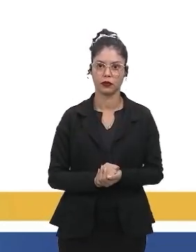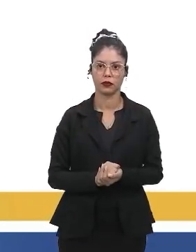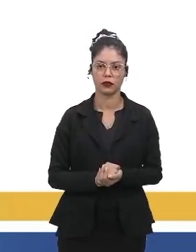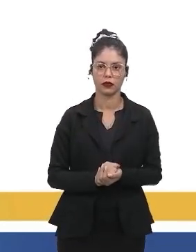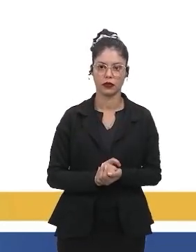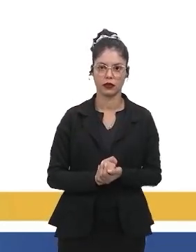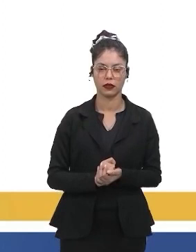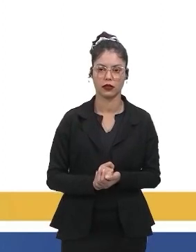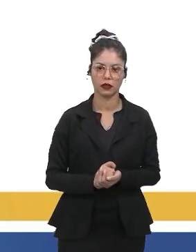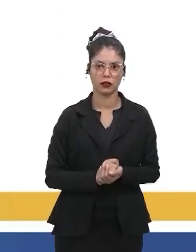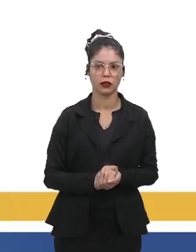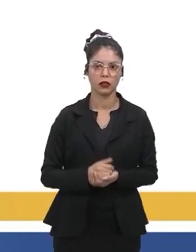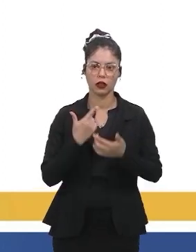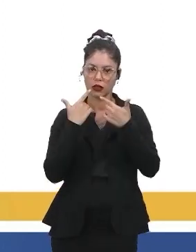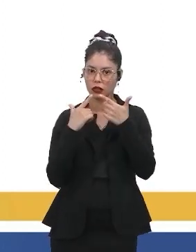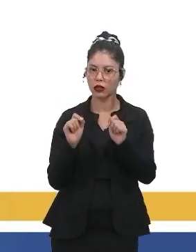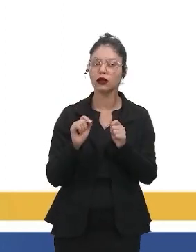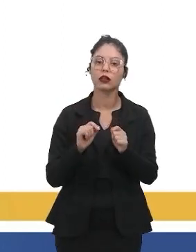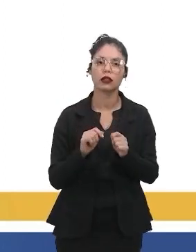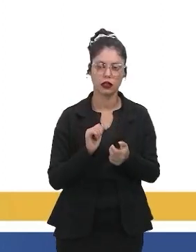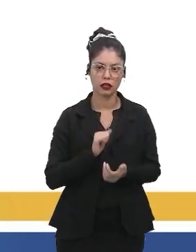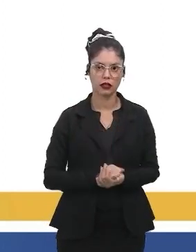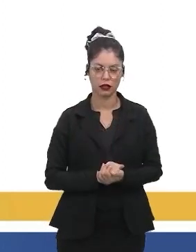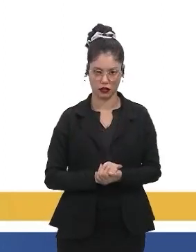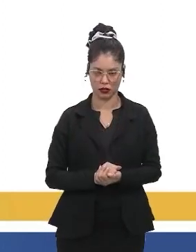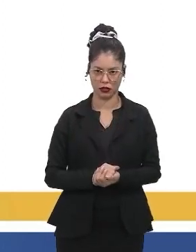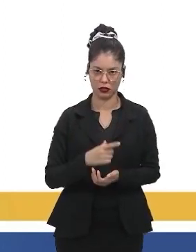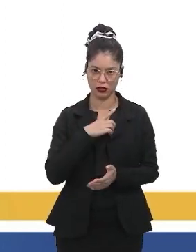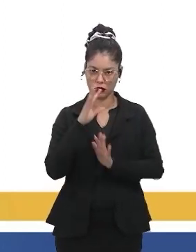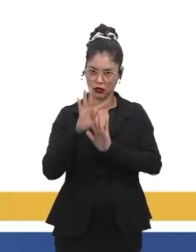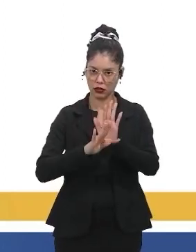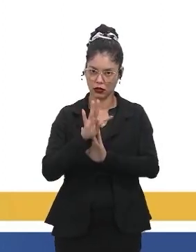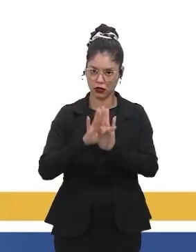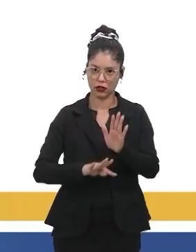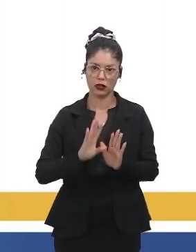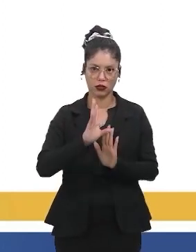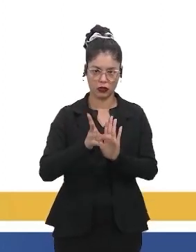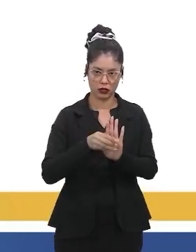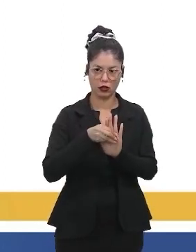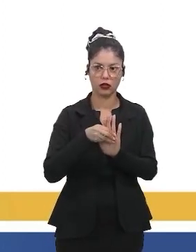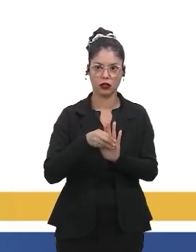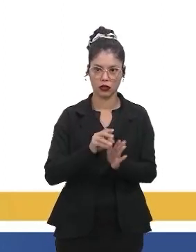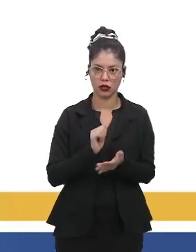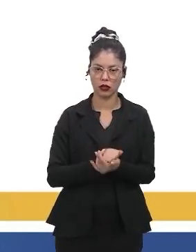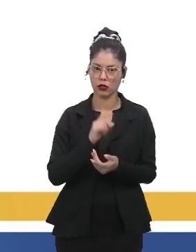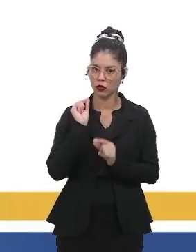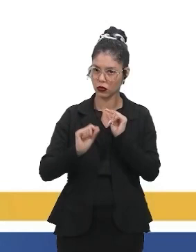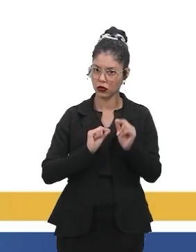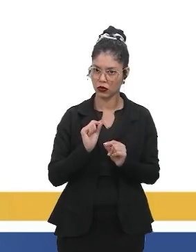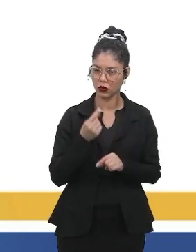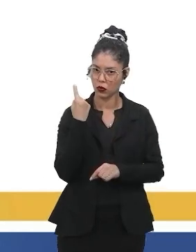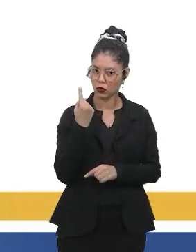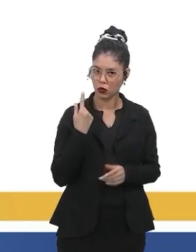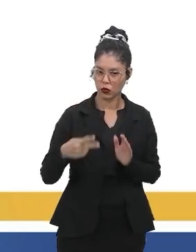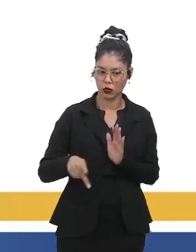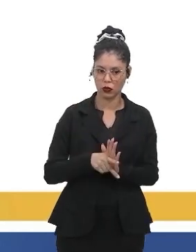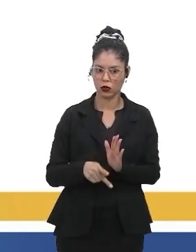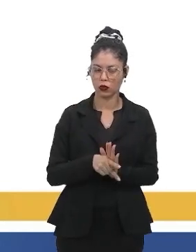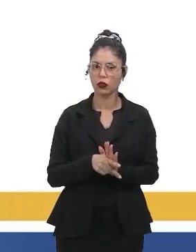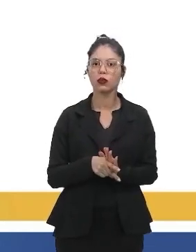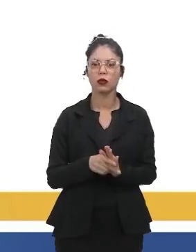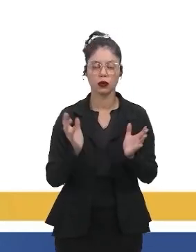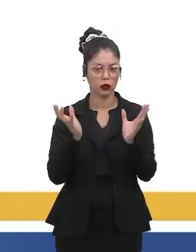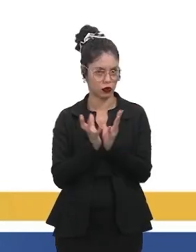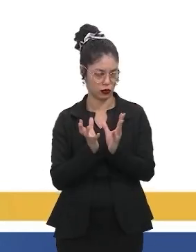vários tipos de linguagem. A linguagem que o texto coloca de classe mais abastada é um dos tipos, né? É um